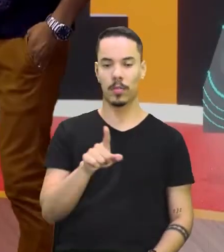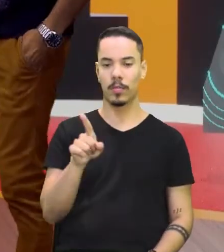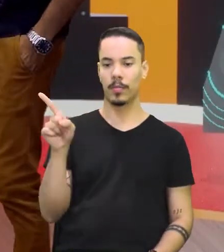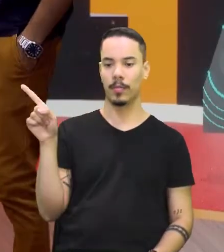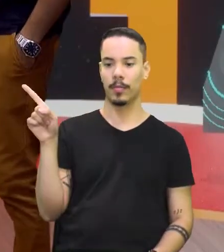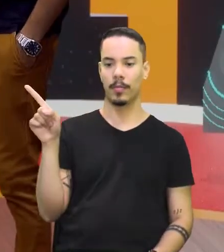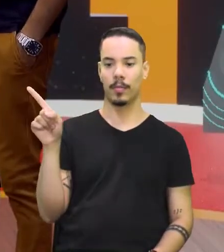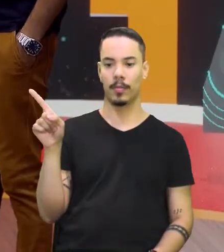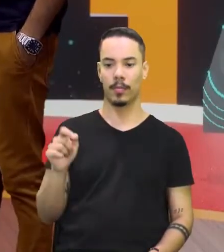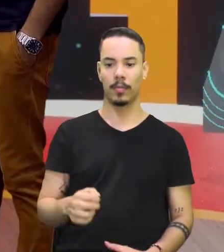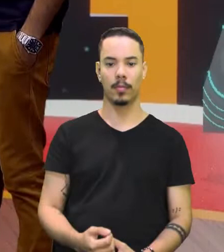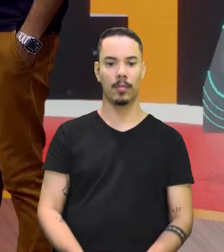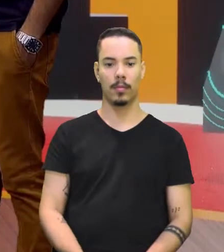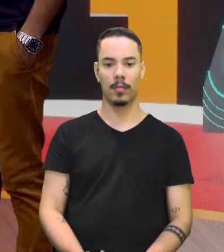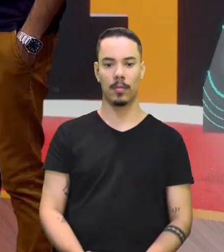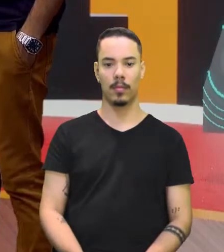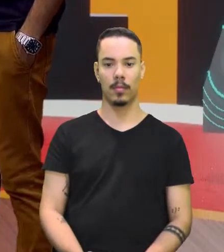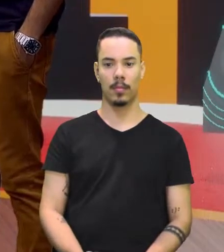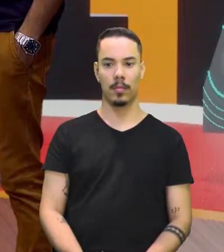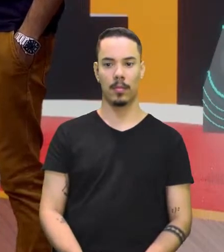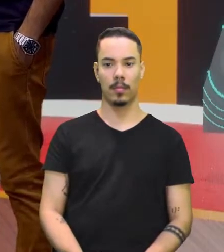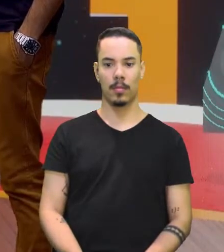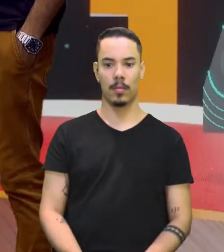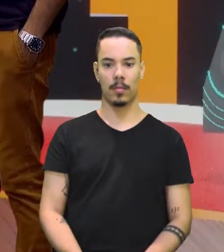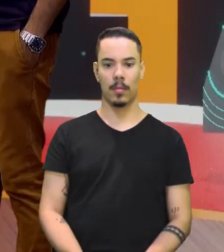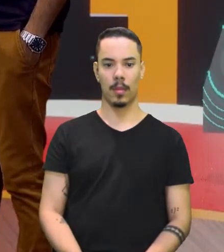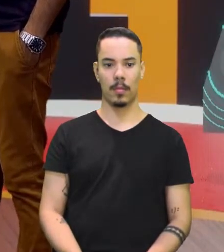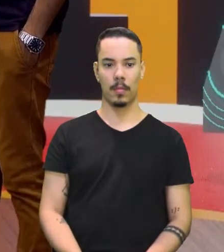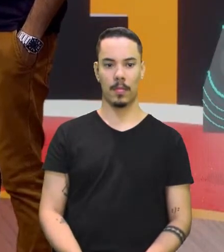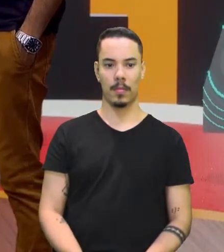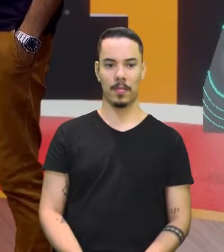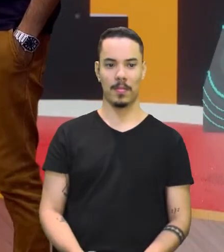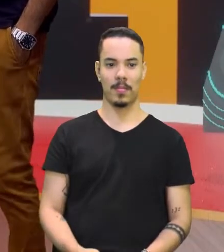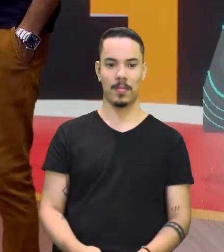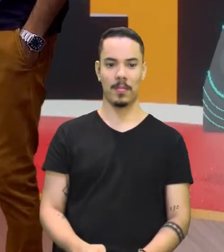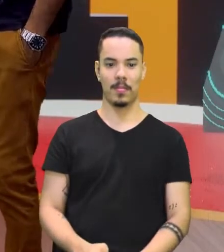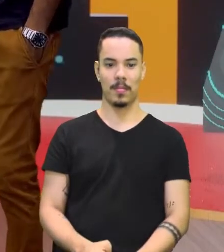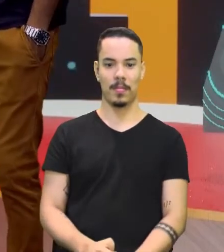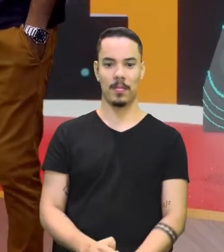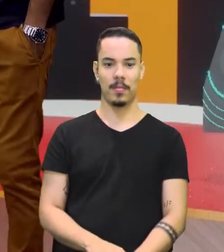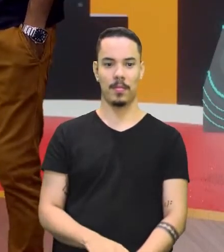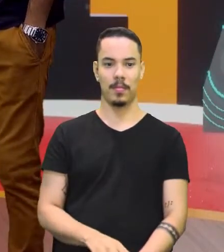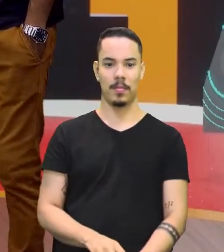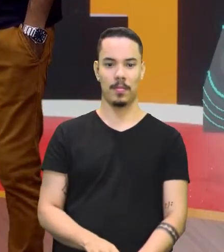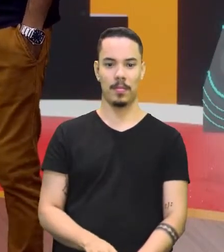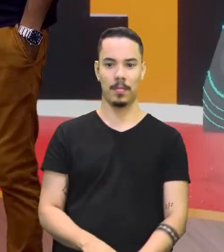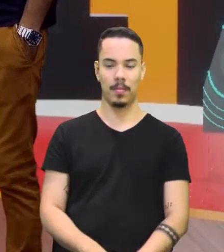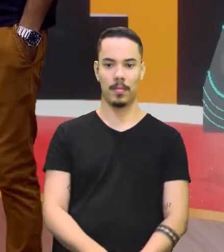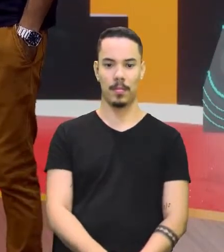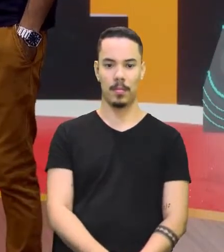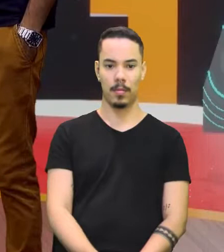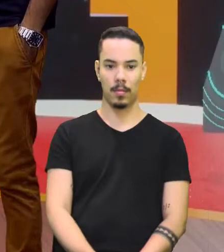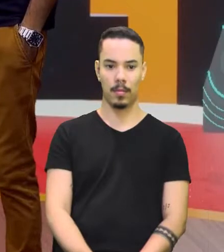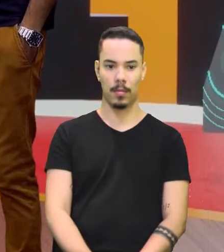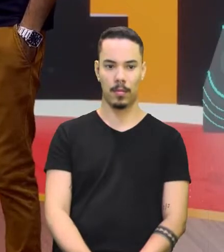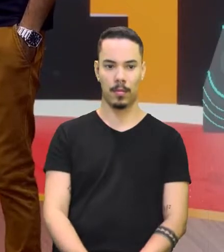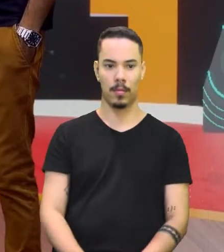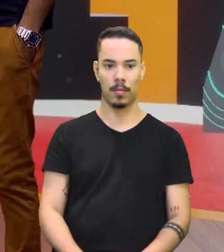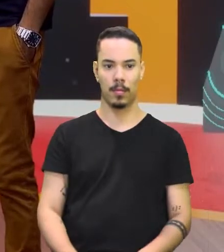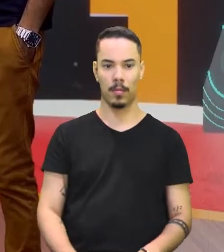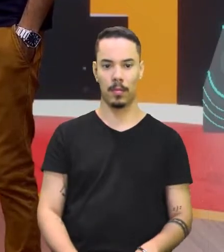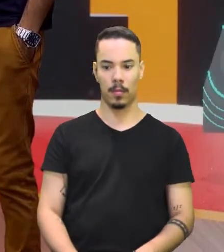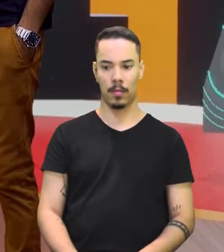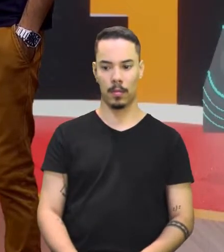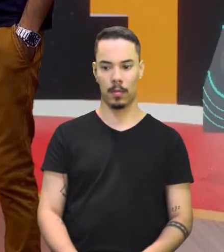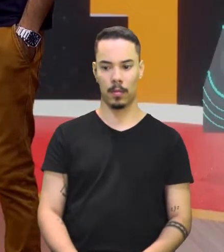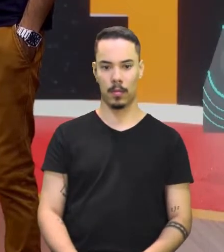coeficientes. Tudinho. Repetimos o 3. Tá ali já. E agora, passa multiplicando. 3 vezes 2, 6. 3